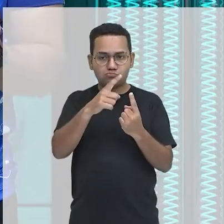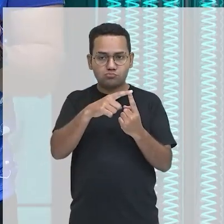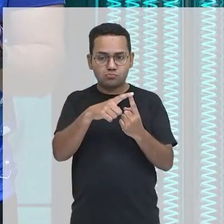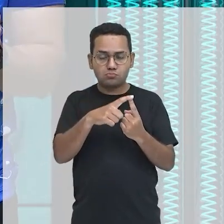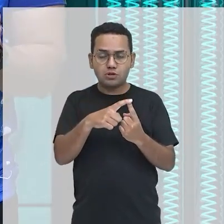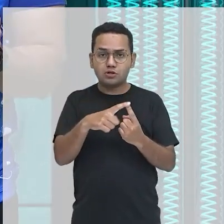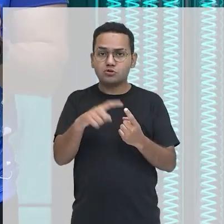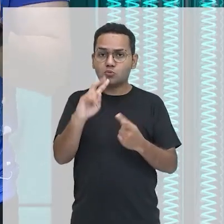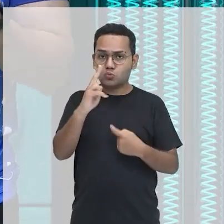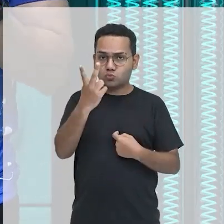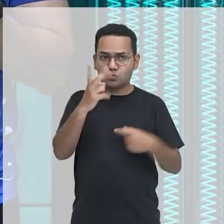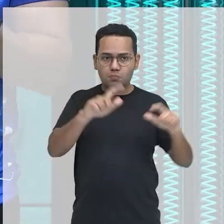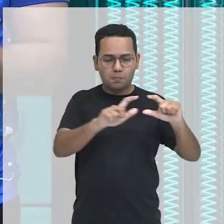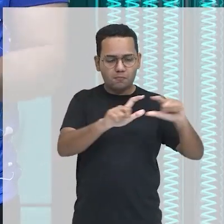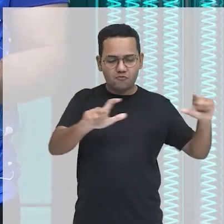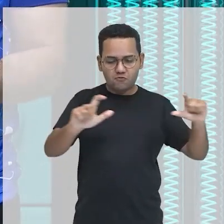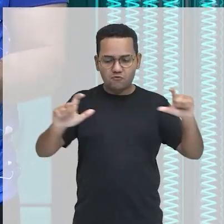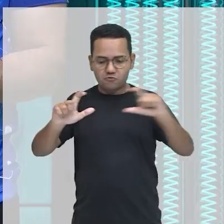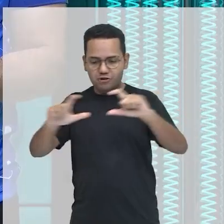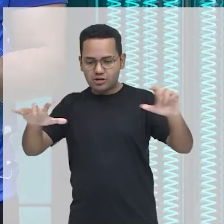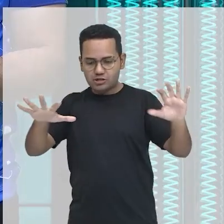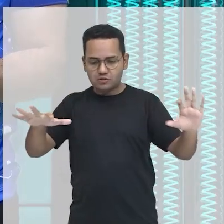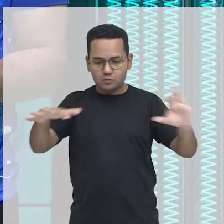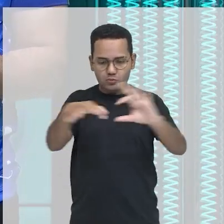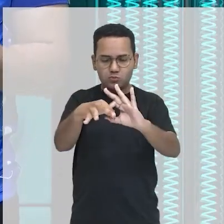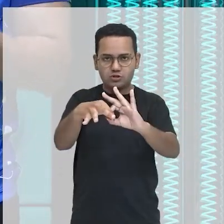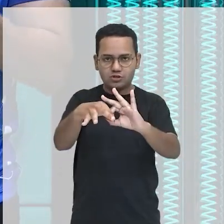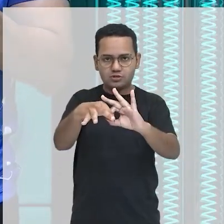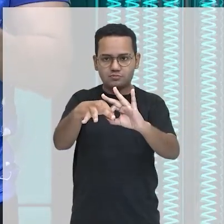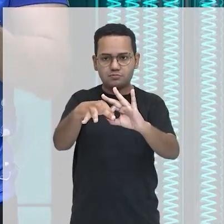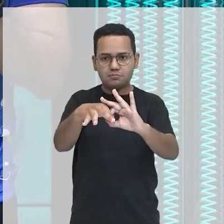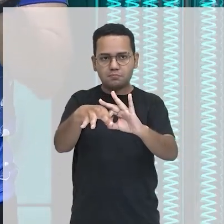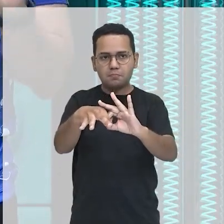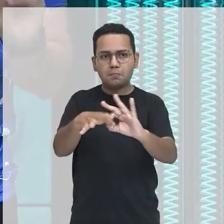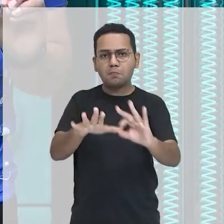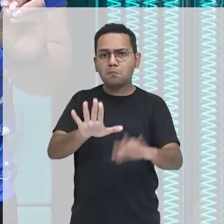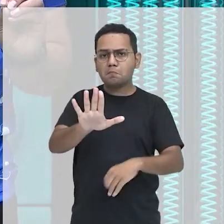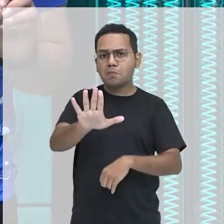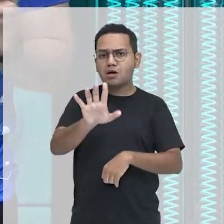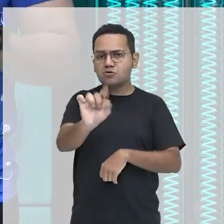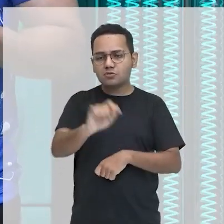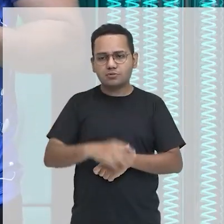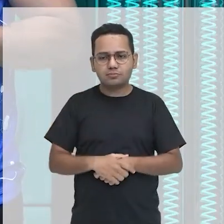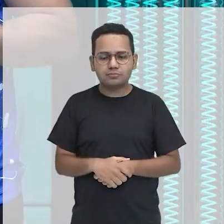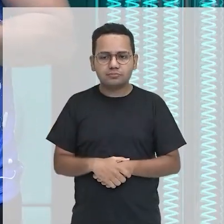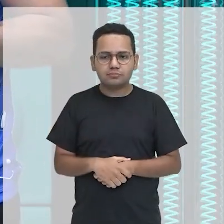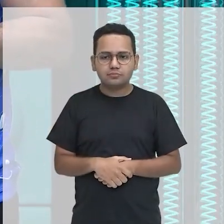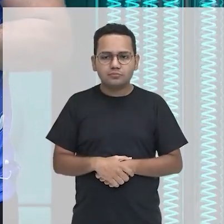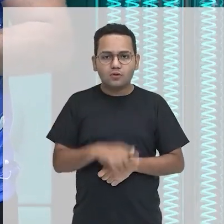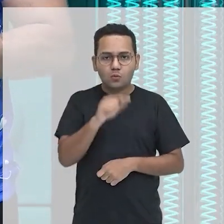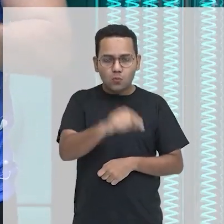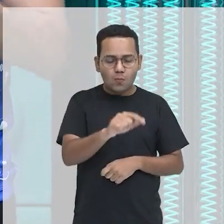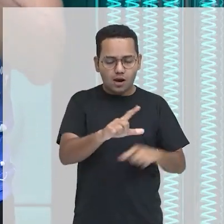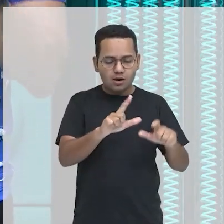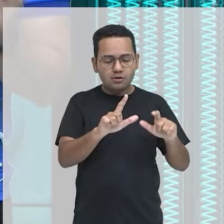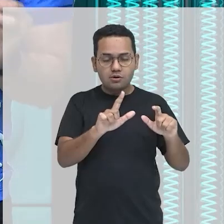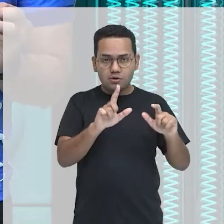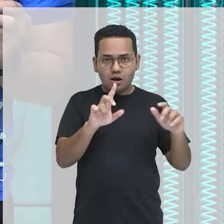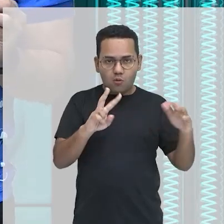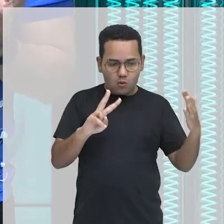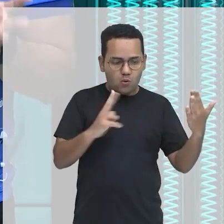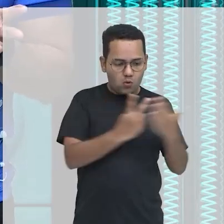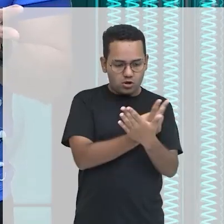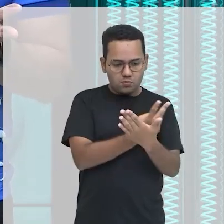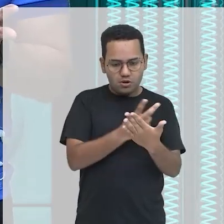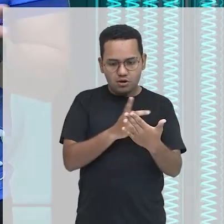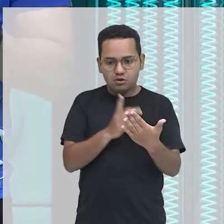duas orações juntas, que são interconectadas, tá? Mas que uma é condição para que a outra aconteça. Então, a ação